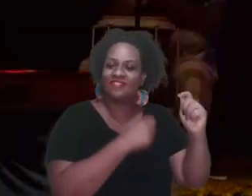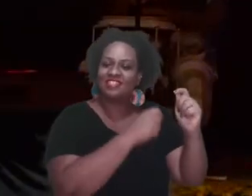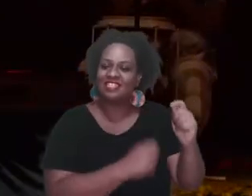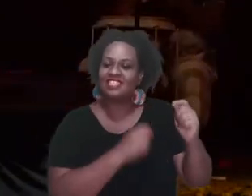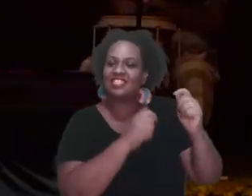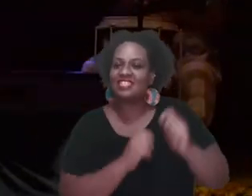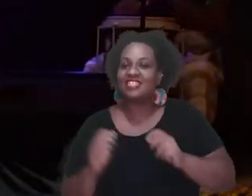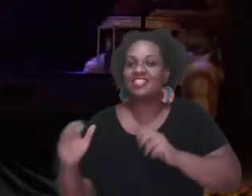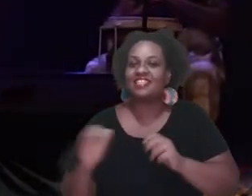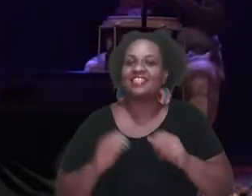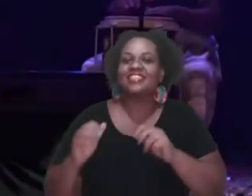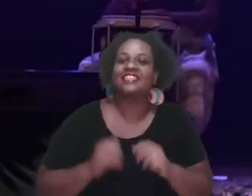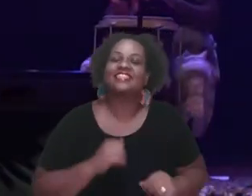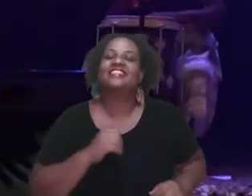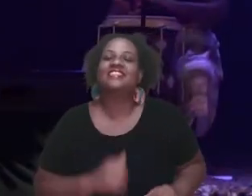paranar